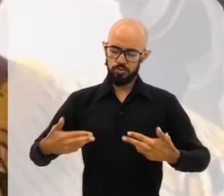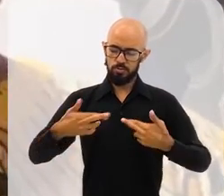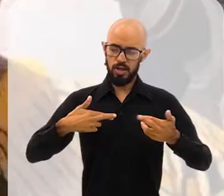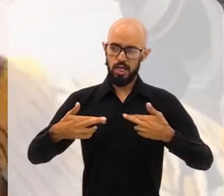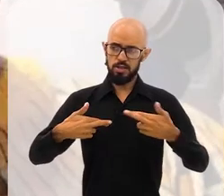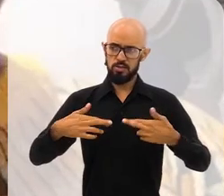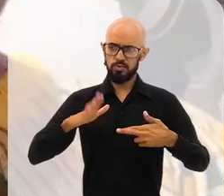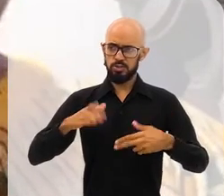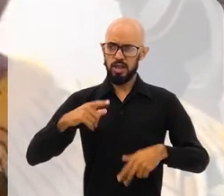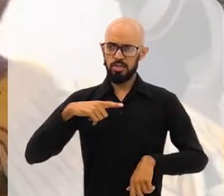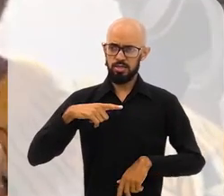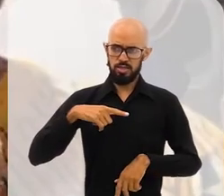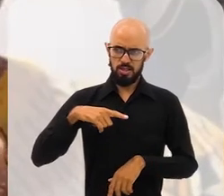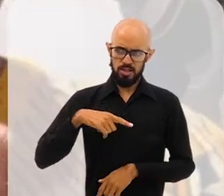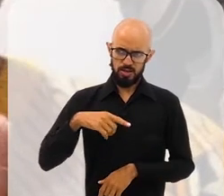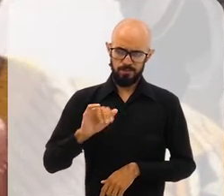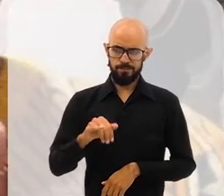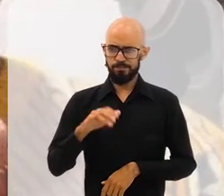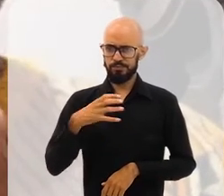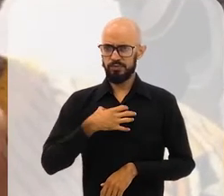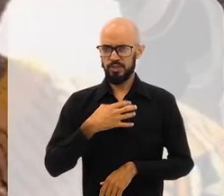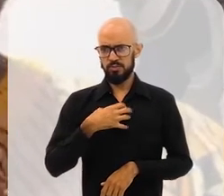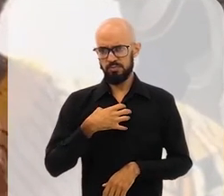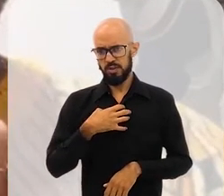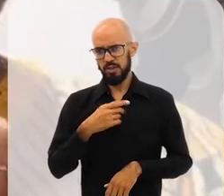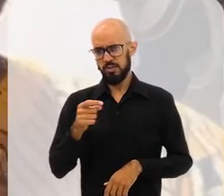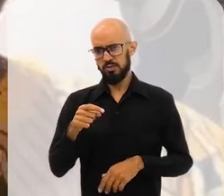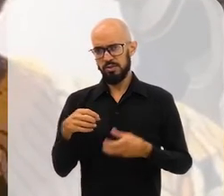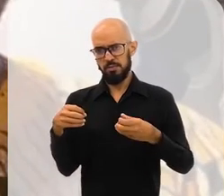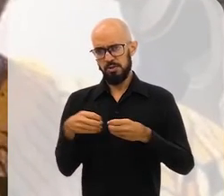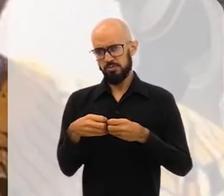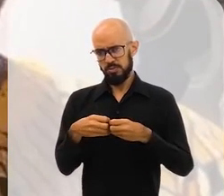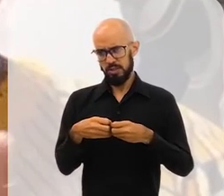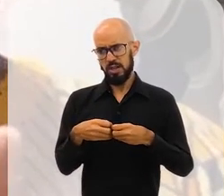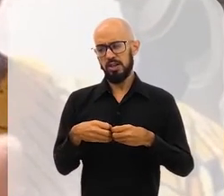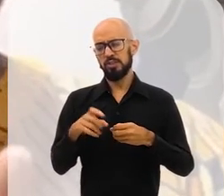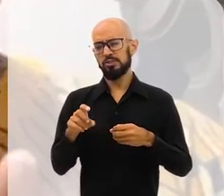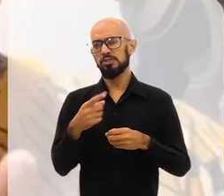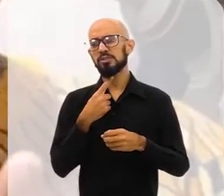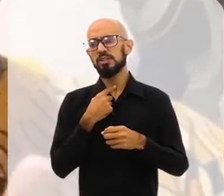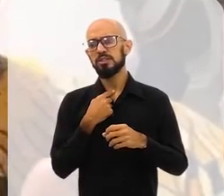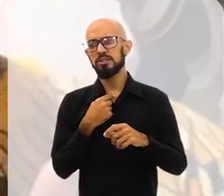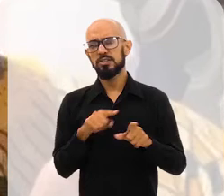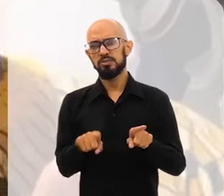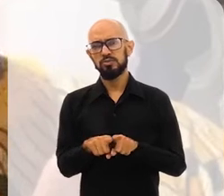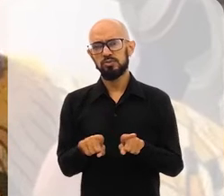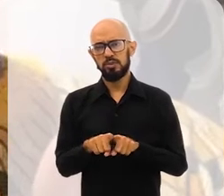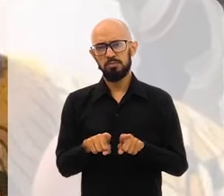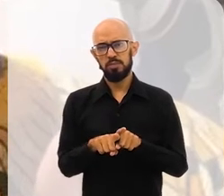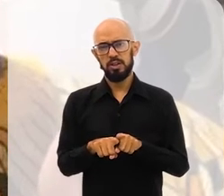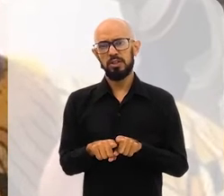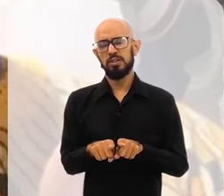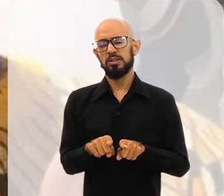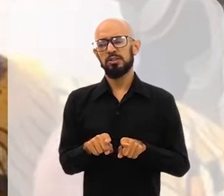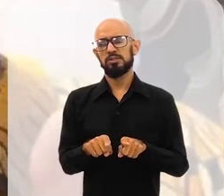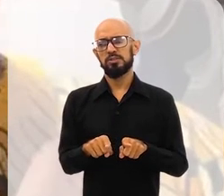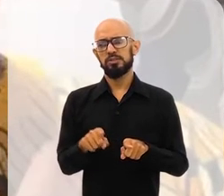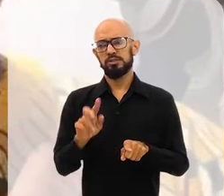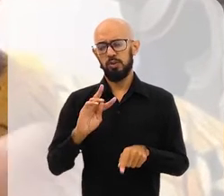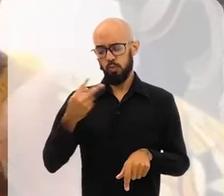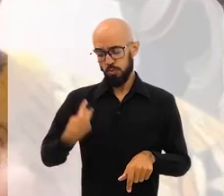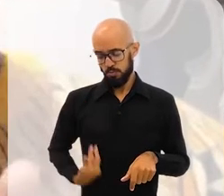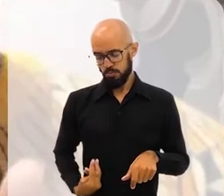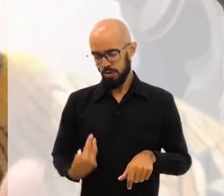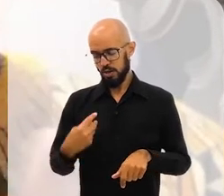existe e já tá ali já existe esse sentimento essa aproximação estejo tu